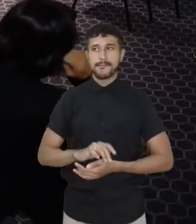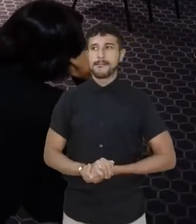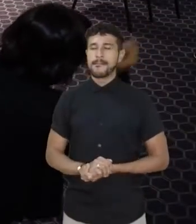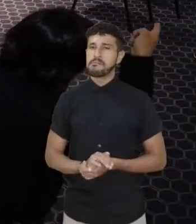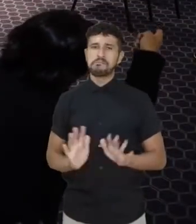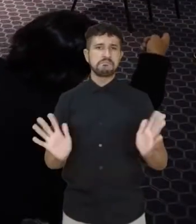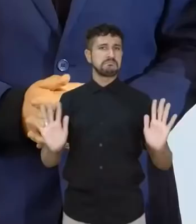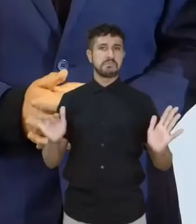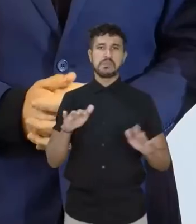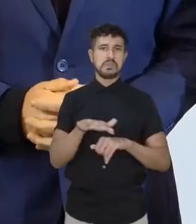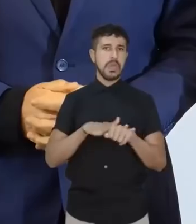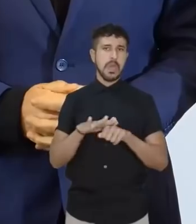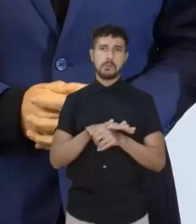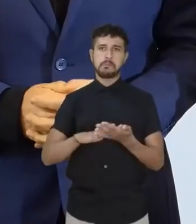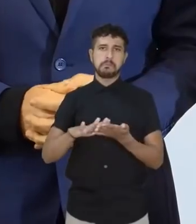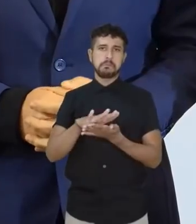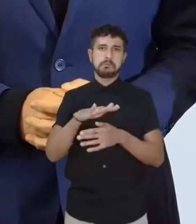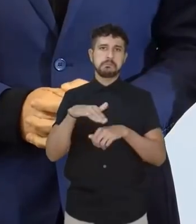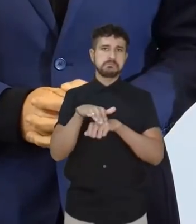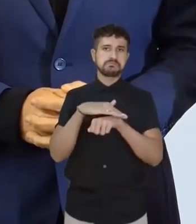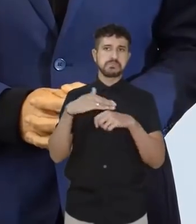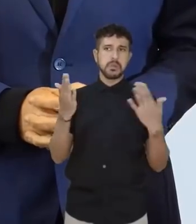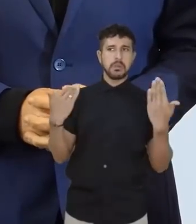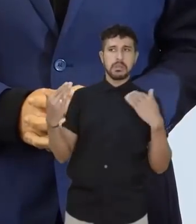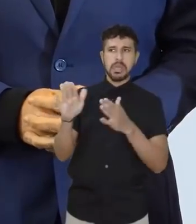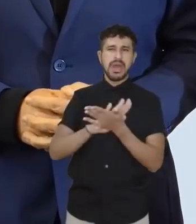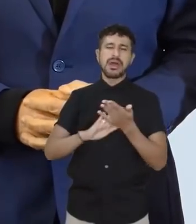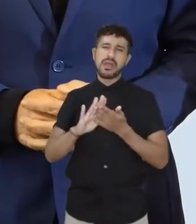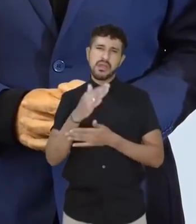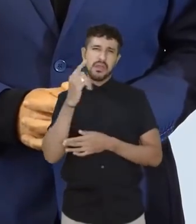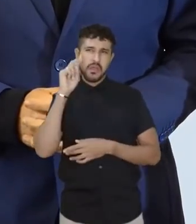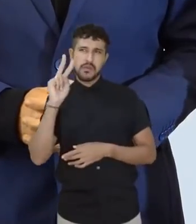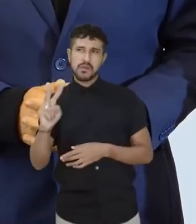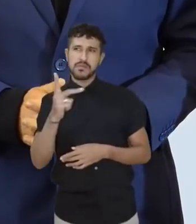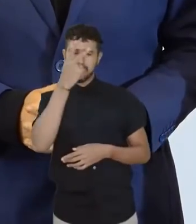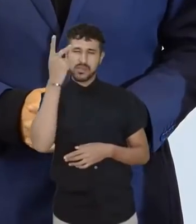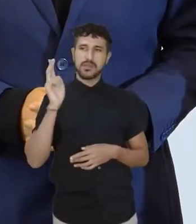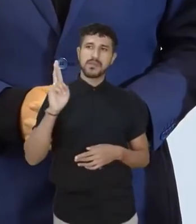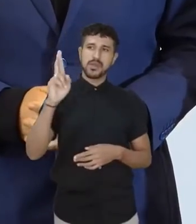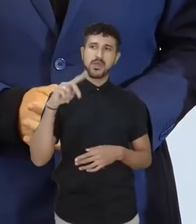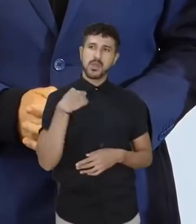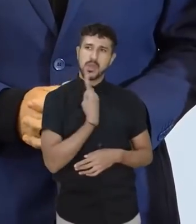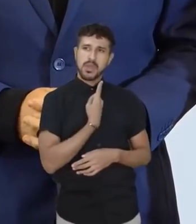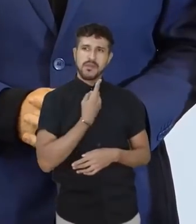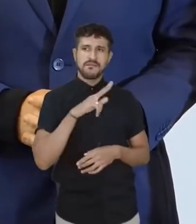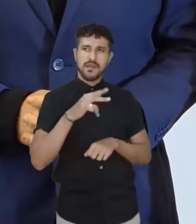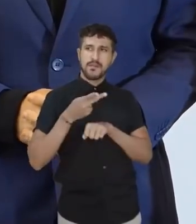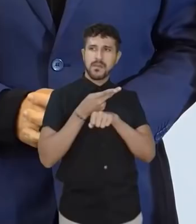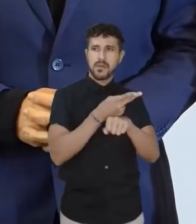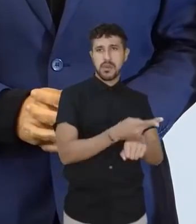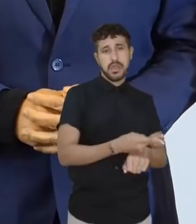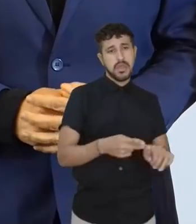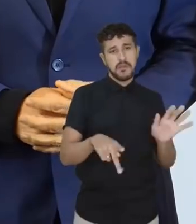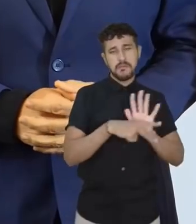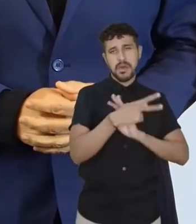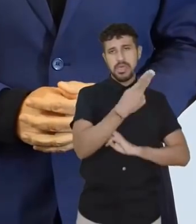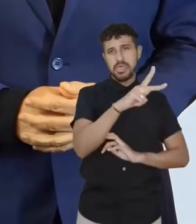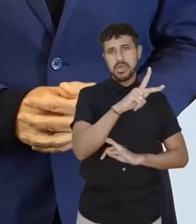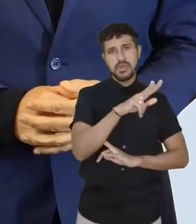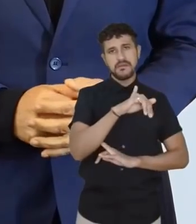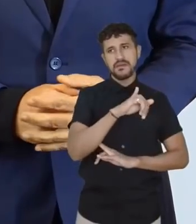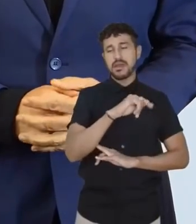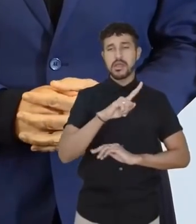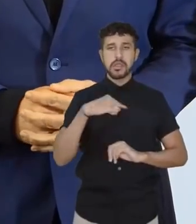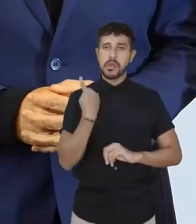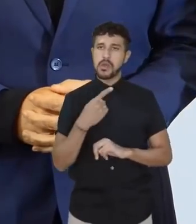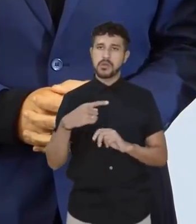discutimos isso. Até vi na imprensa, já que teve dirigente nosso dizendo que ia procurar, eu acho que por iniciativa própria. Mas nós não discutimos